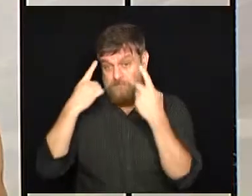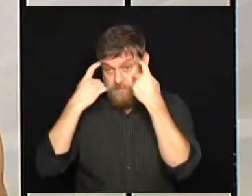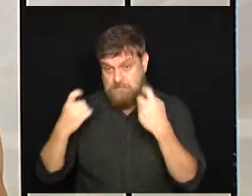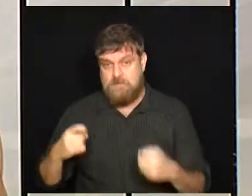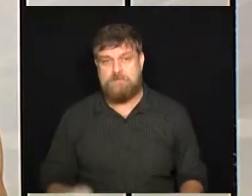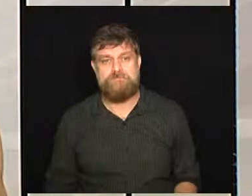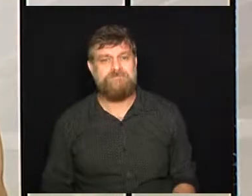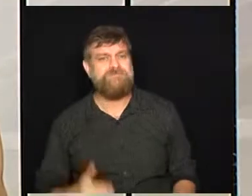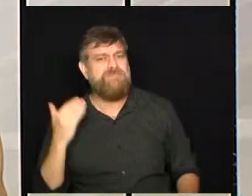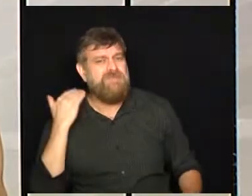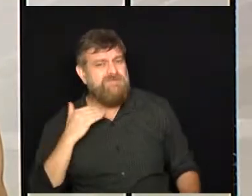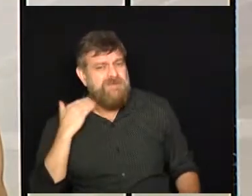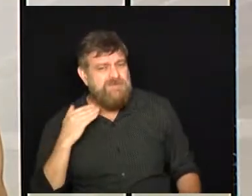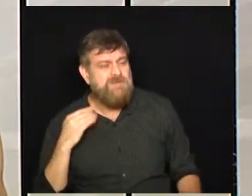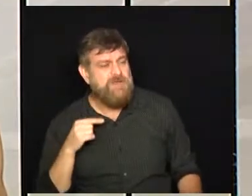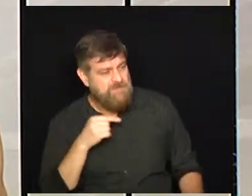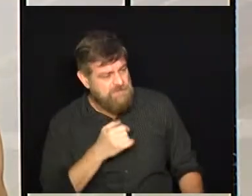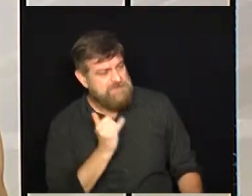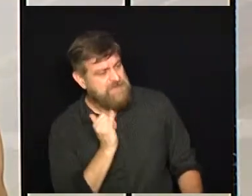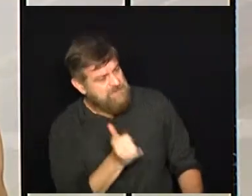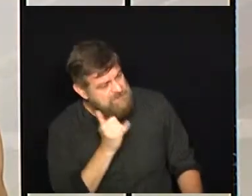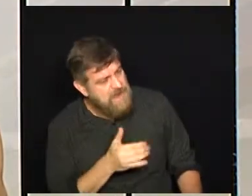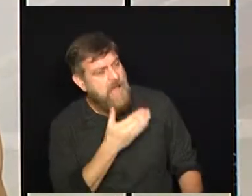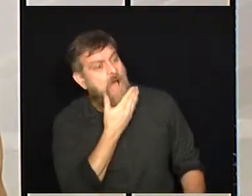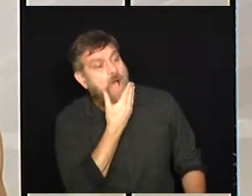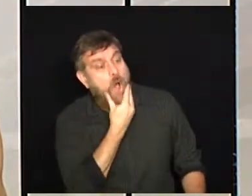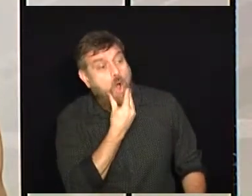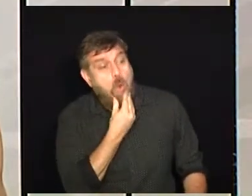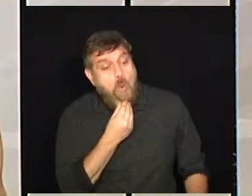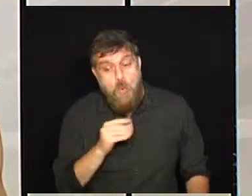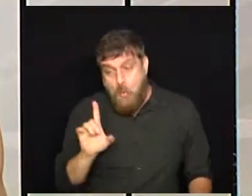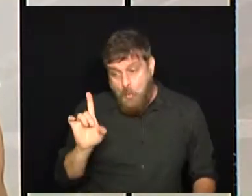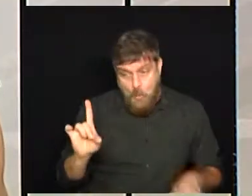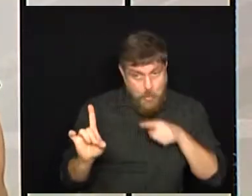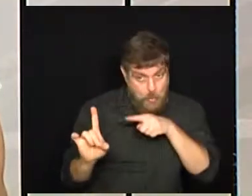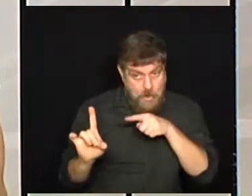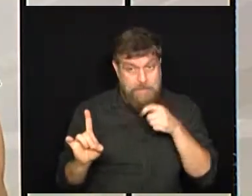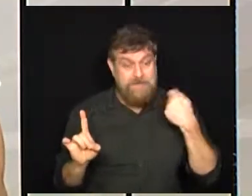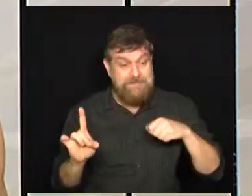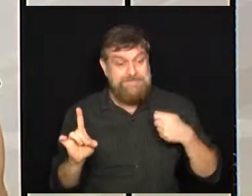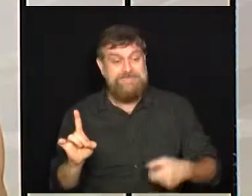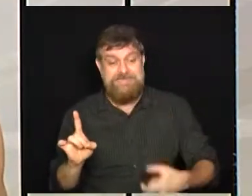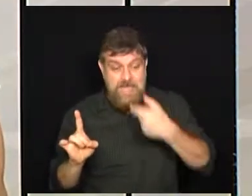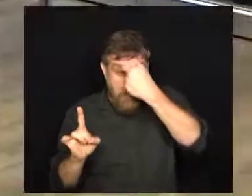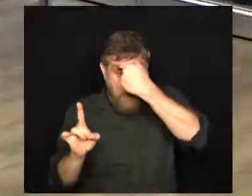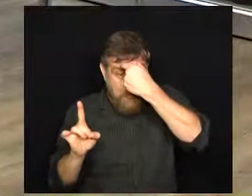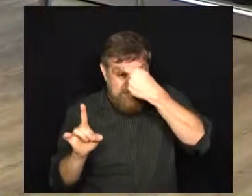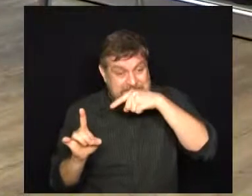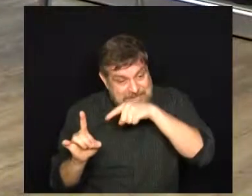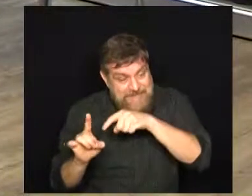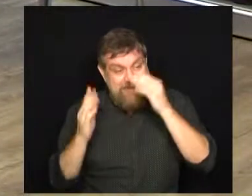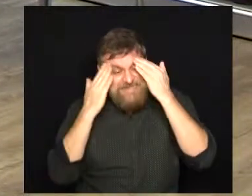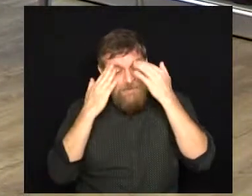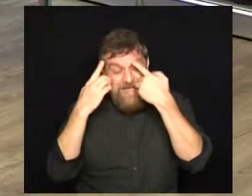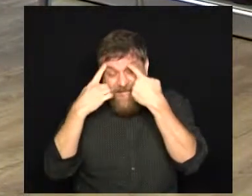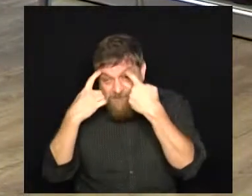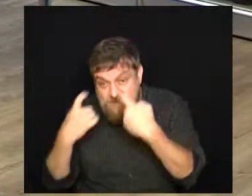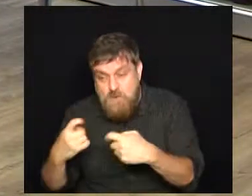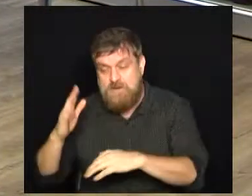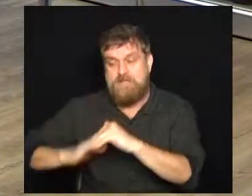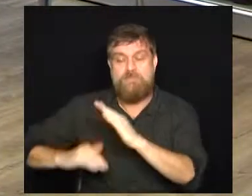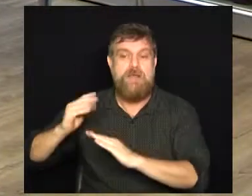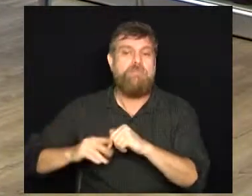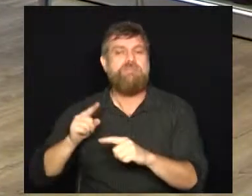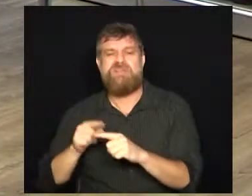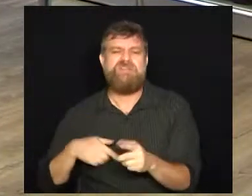O homem também precisa de tratamento, ele precisa saber, como a Fábia disse, que ele está cometendo violência, porque às vezes ele faz